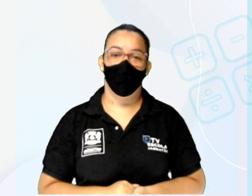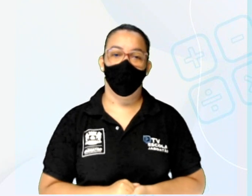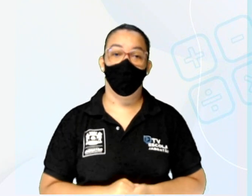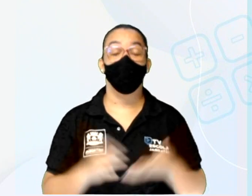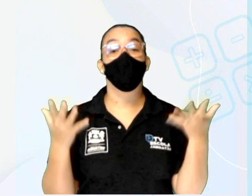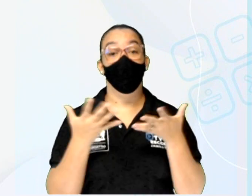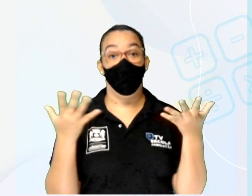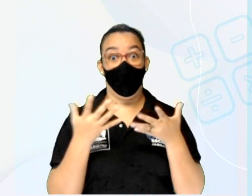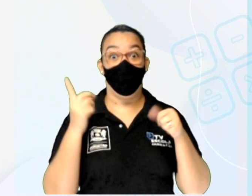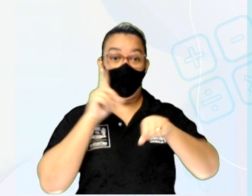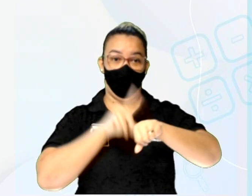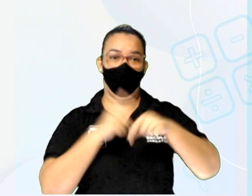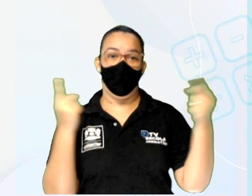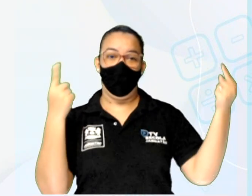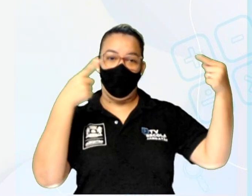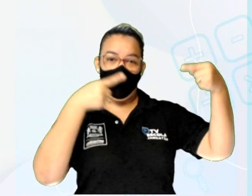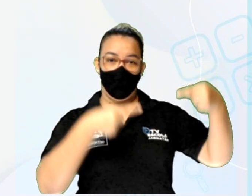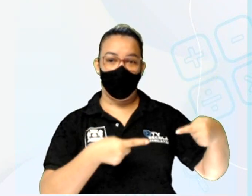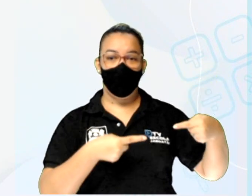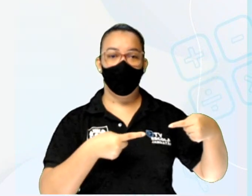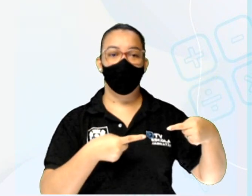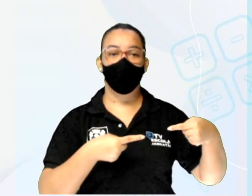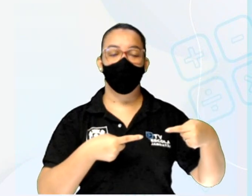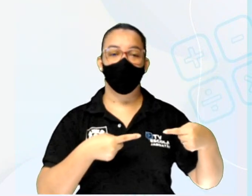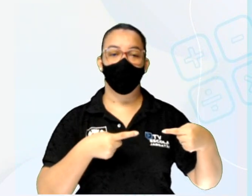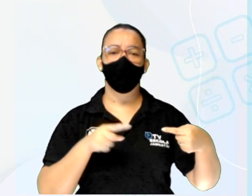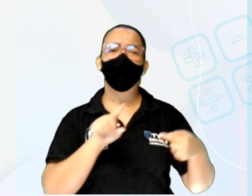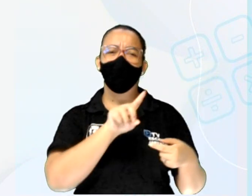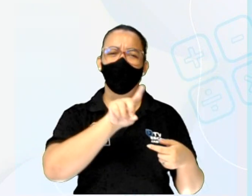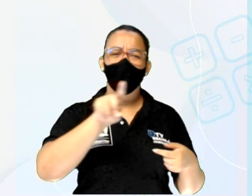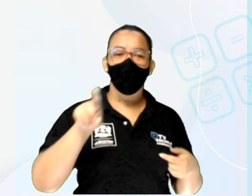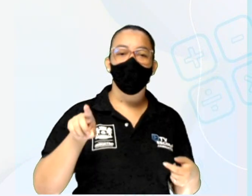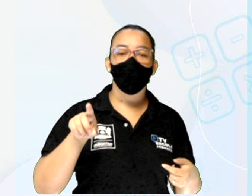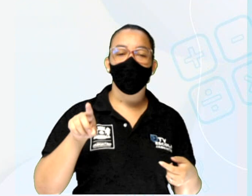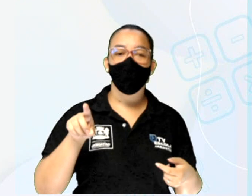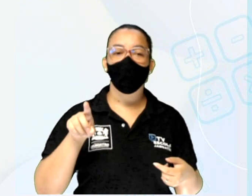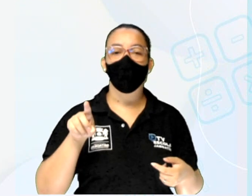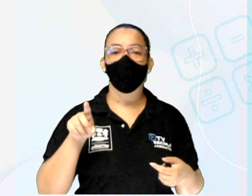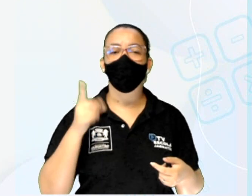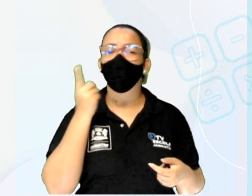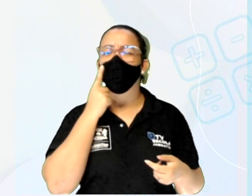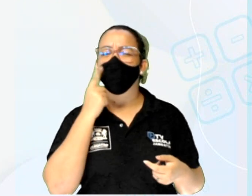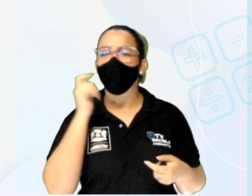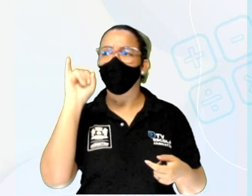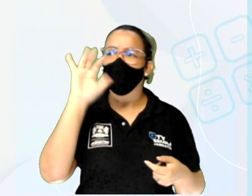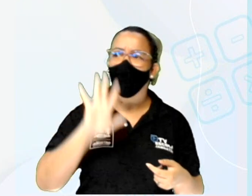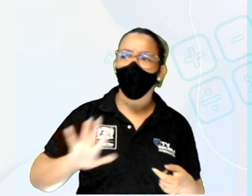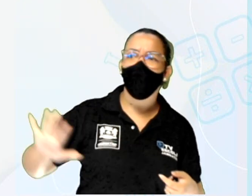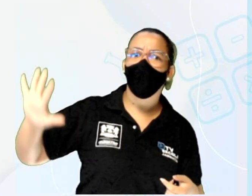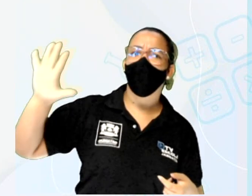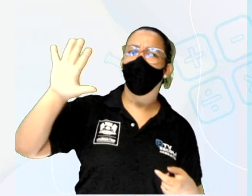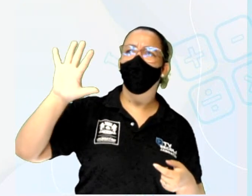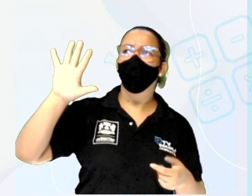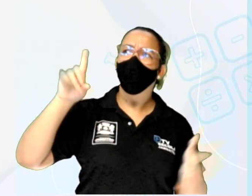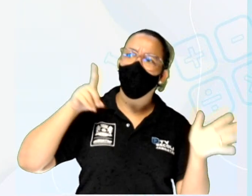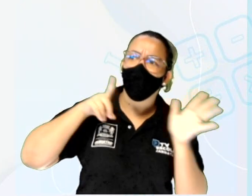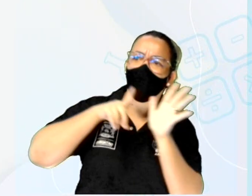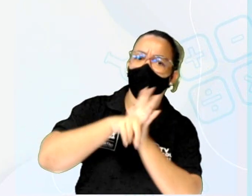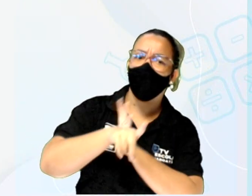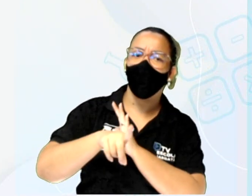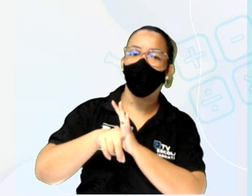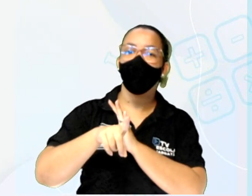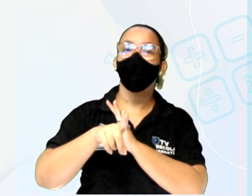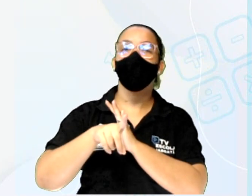E agora é a hora do desafio. Vocês vão ver aqui a imagem com a pergunta